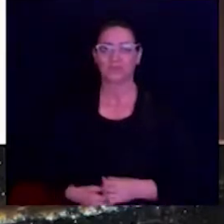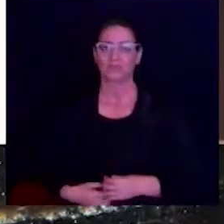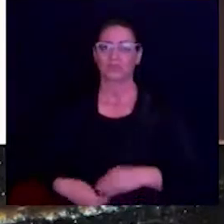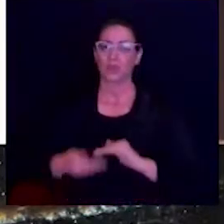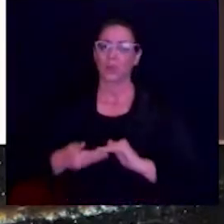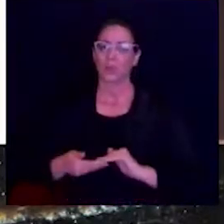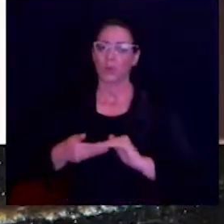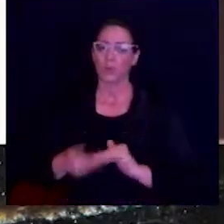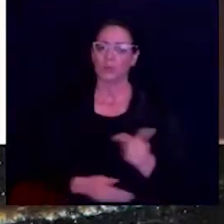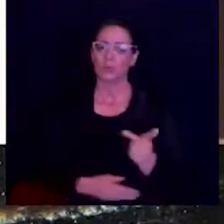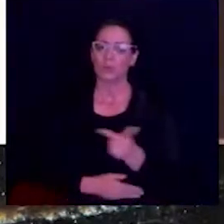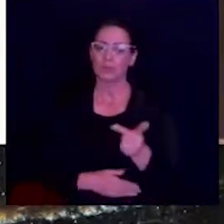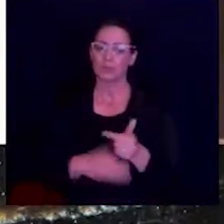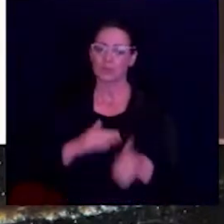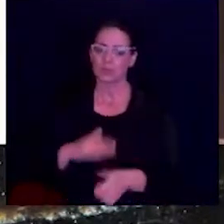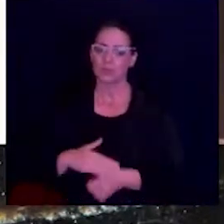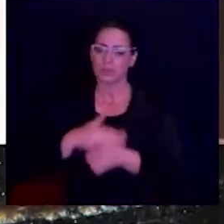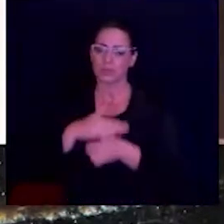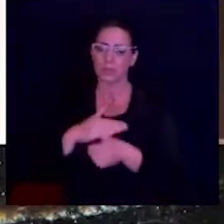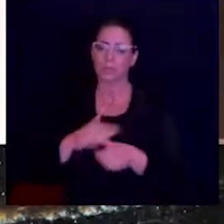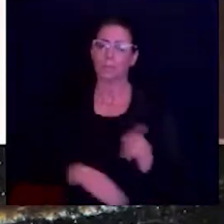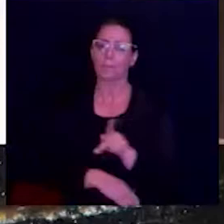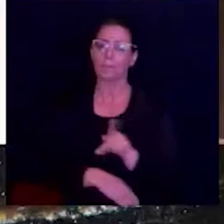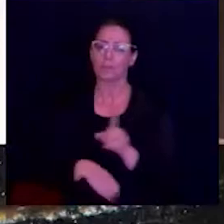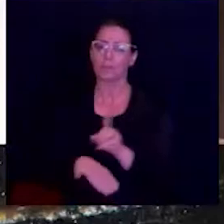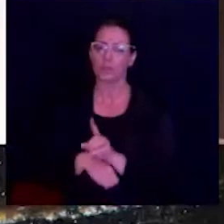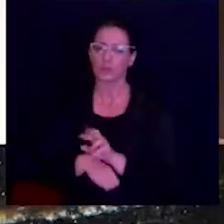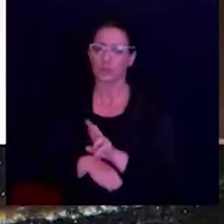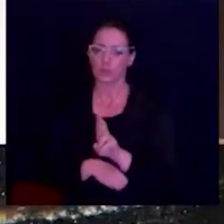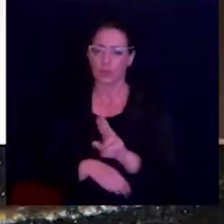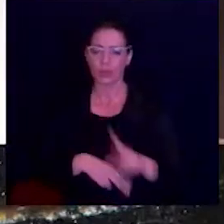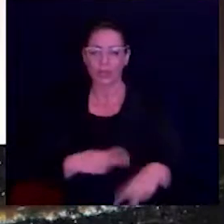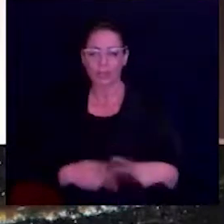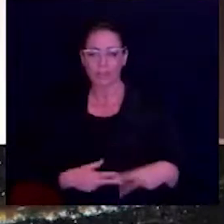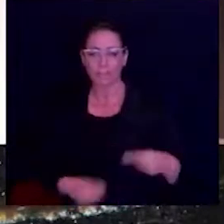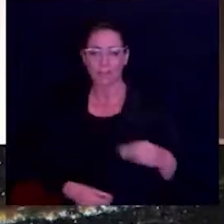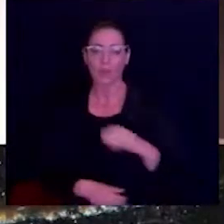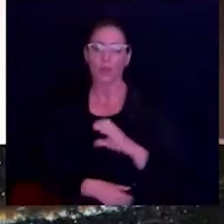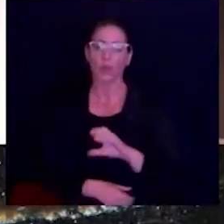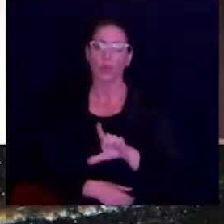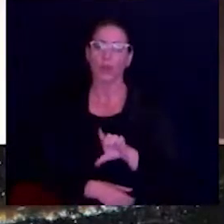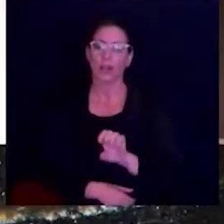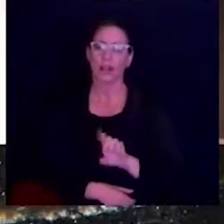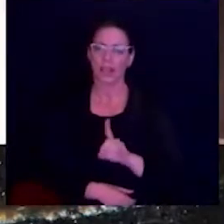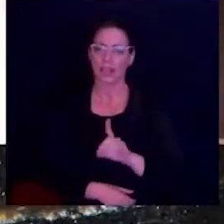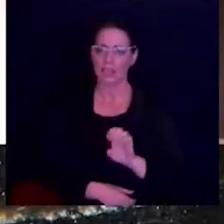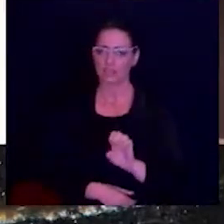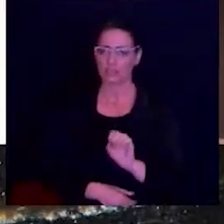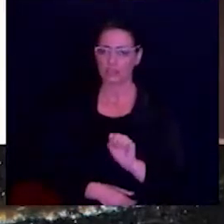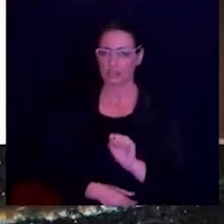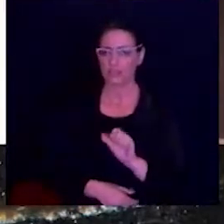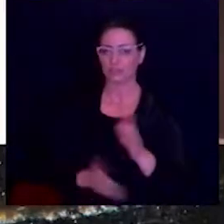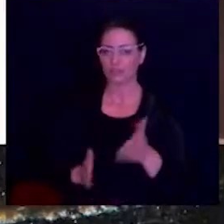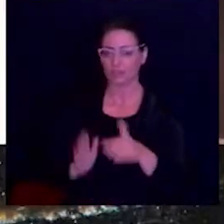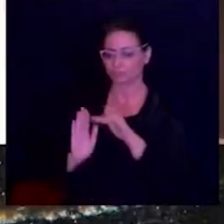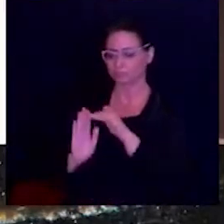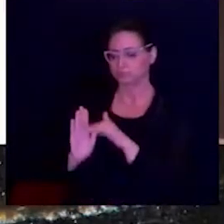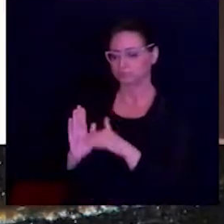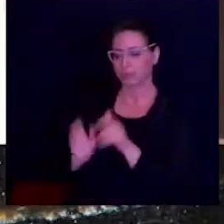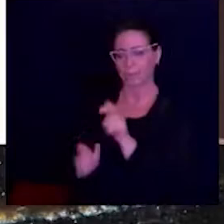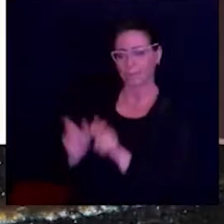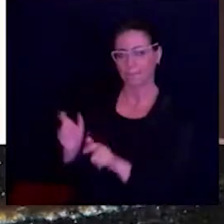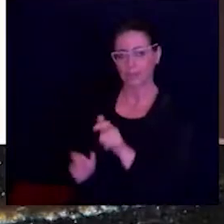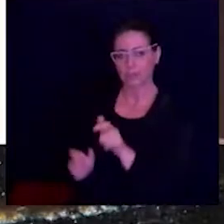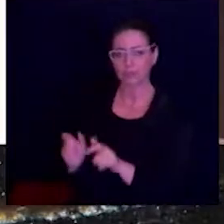Cumprimento o vice-reitor, professor doutor, irmão Clédis Antônio Casagrande e demais nomeados pelo protocolo. Fui